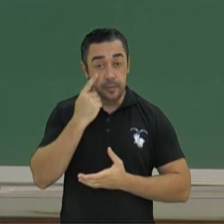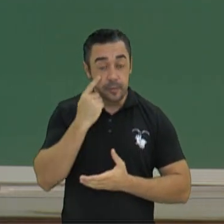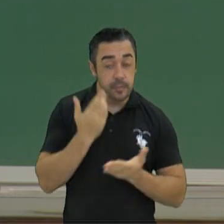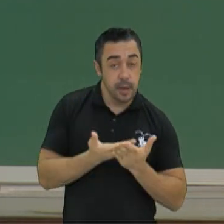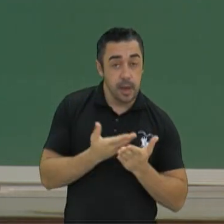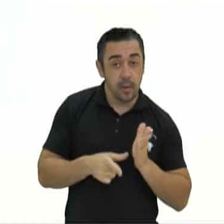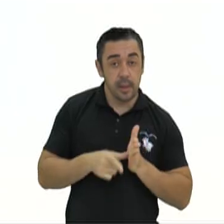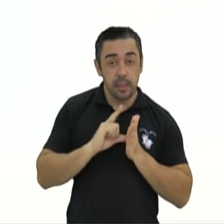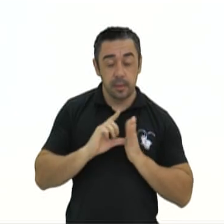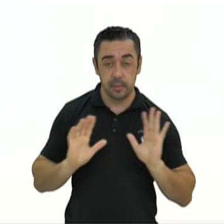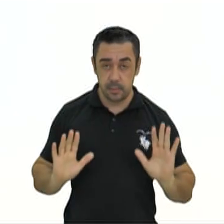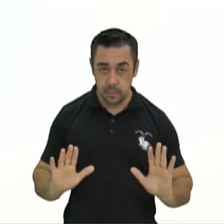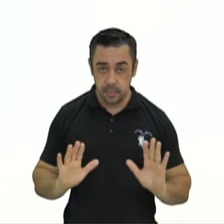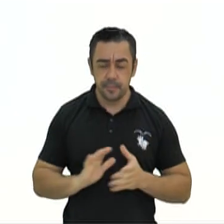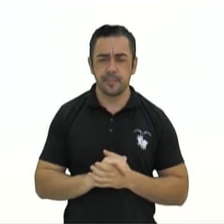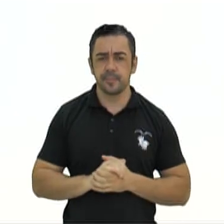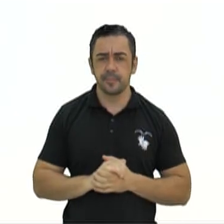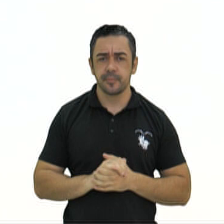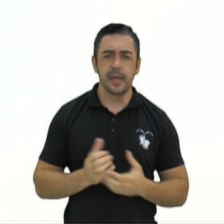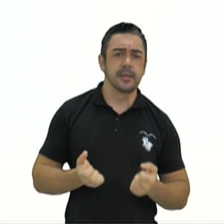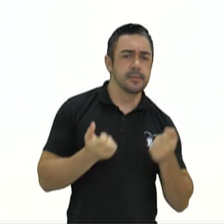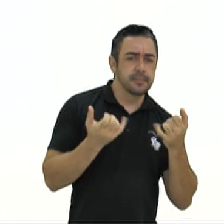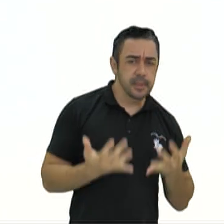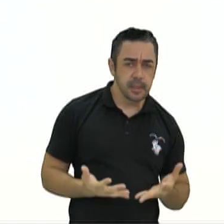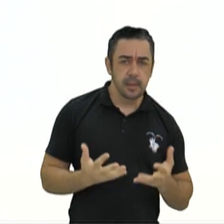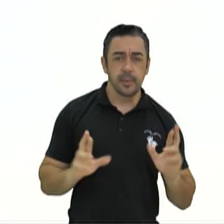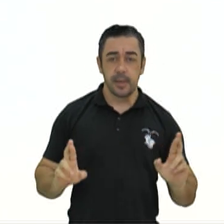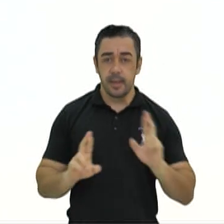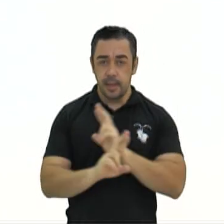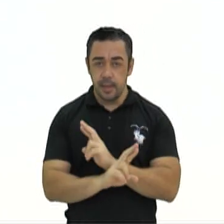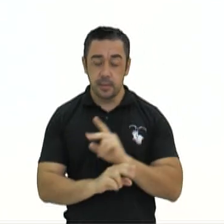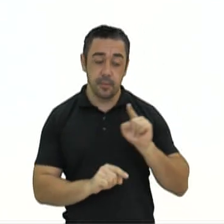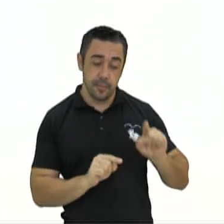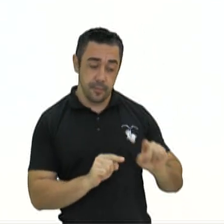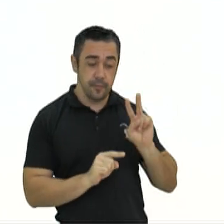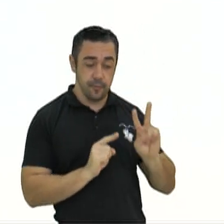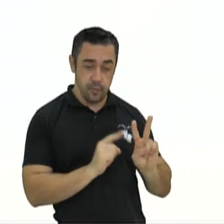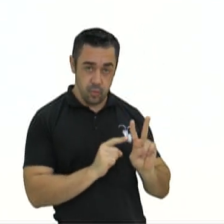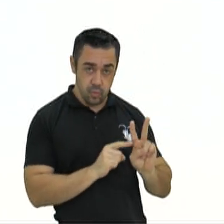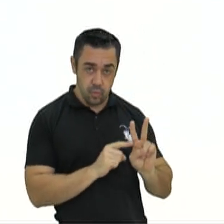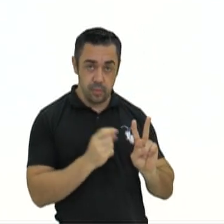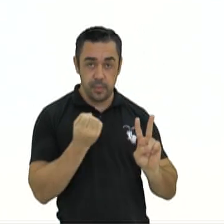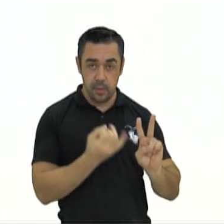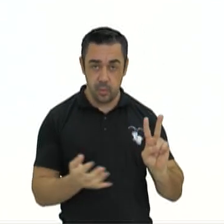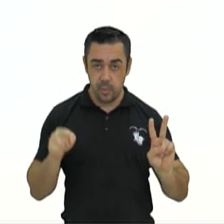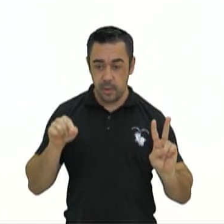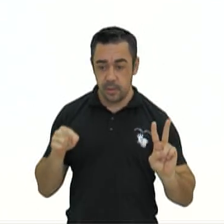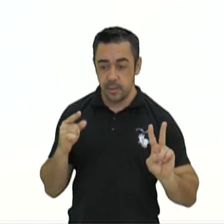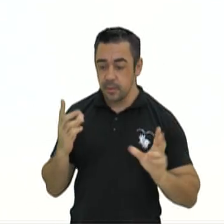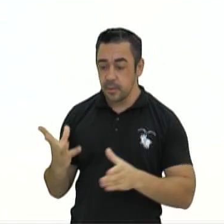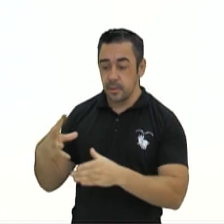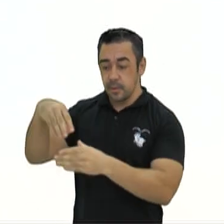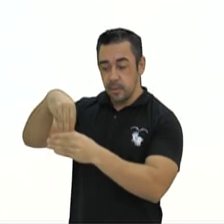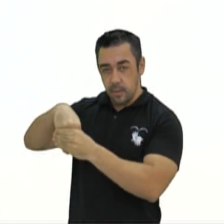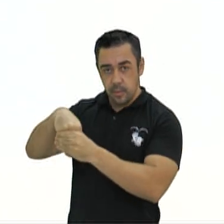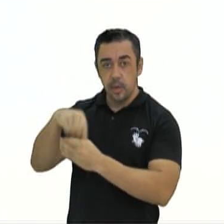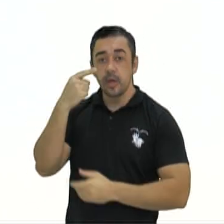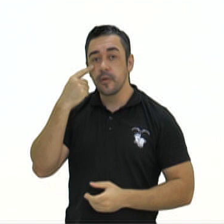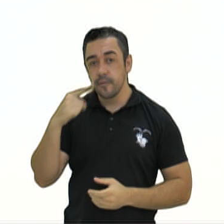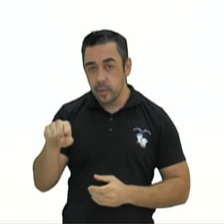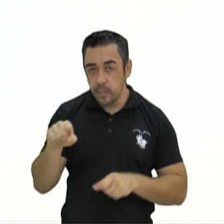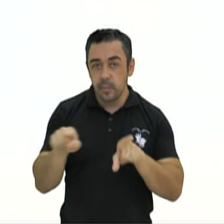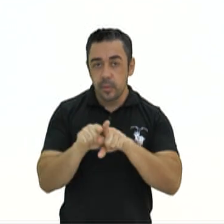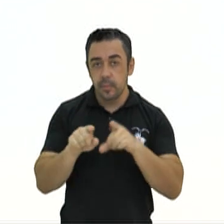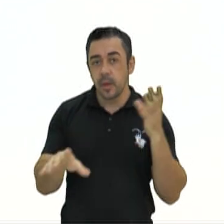aula anterior? Né? Nós falamos algumas relações entre volume e capacidade, né? E também revimos ali algum cálculo,